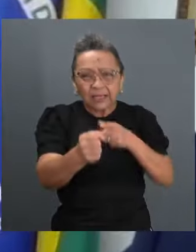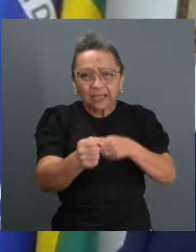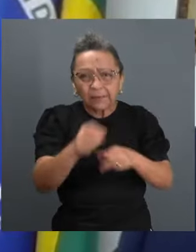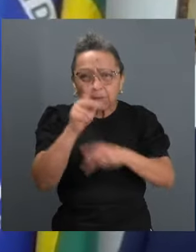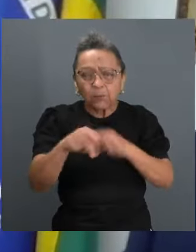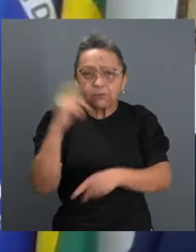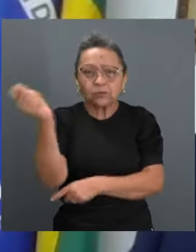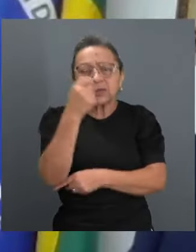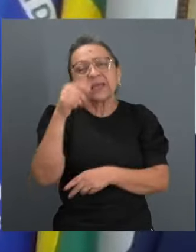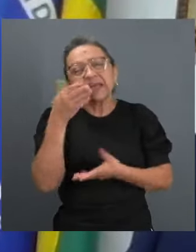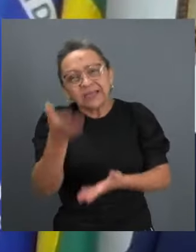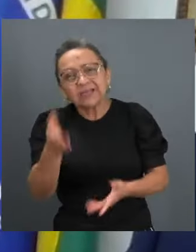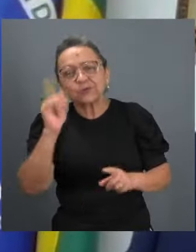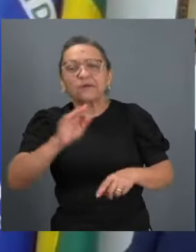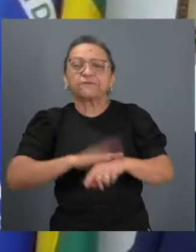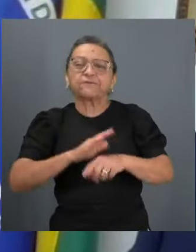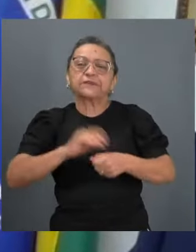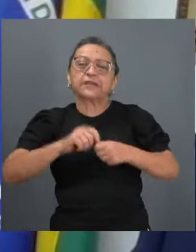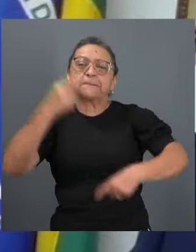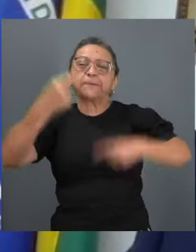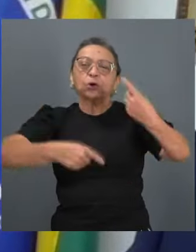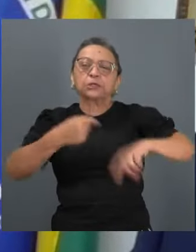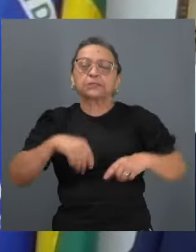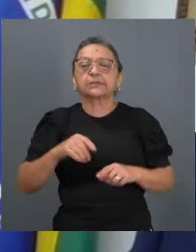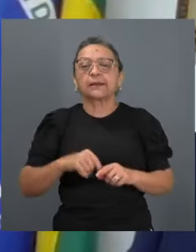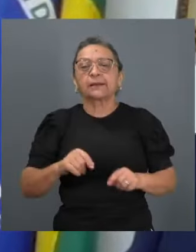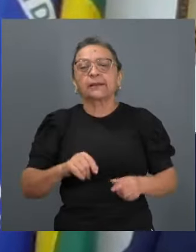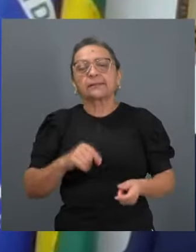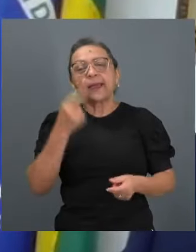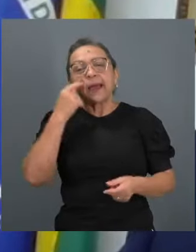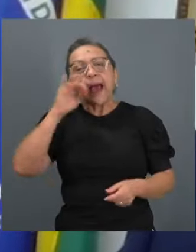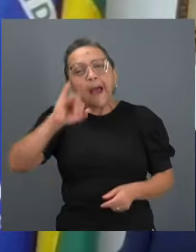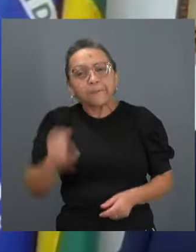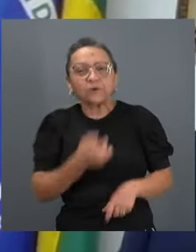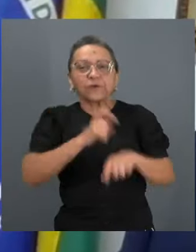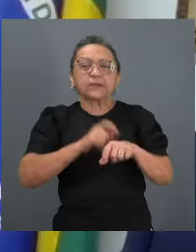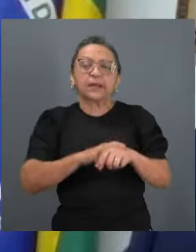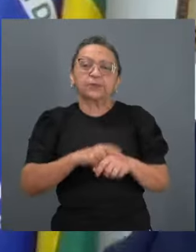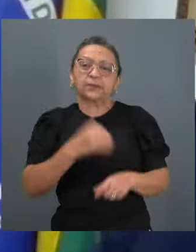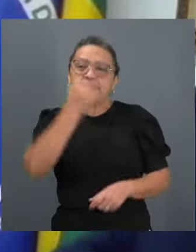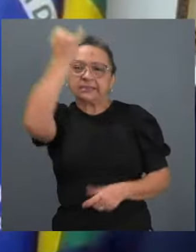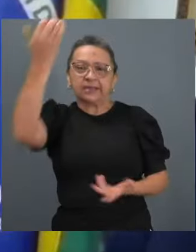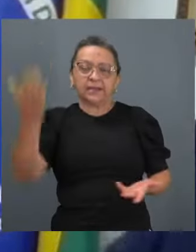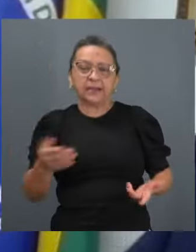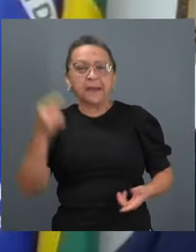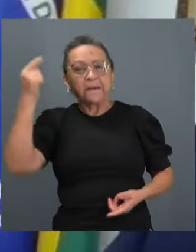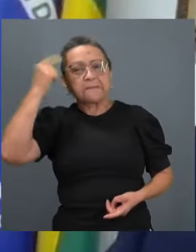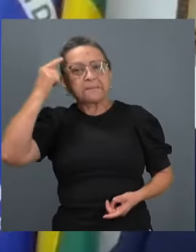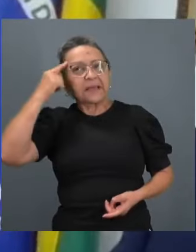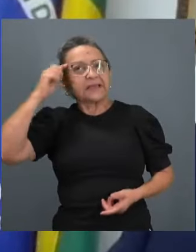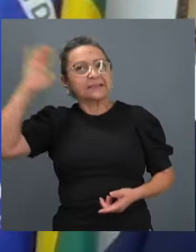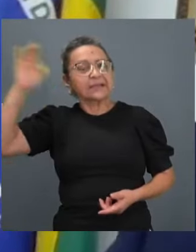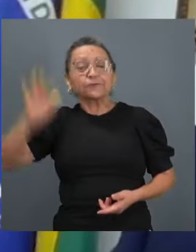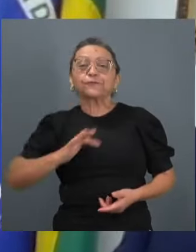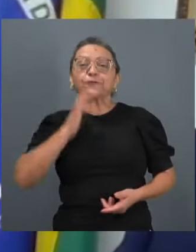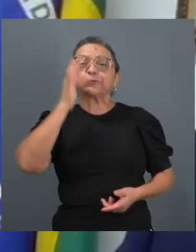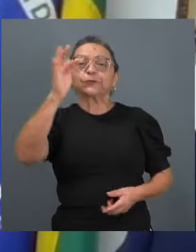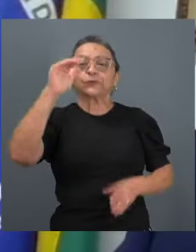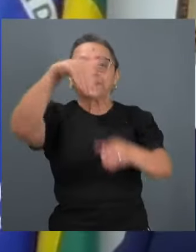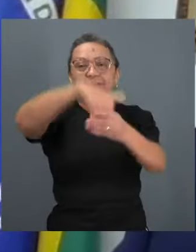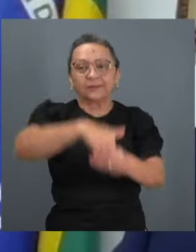fazer palanque em cima da tragédia alheia, pensando nas próximas